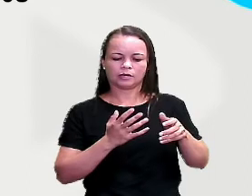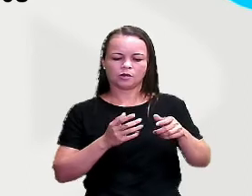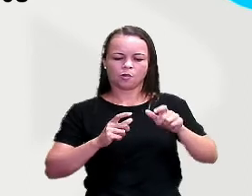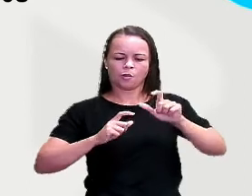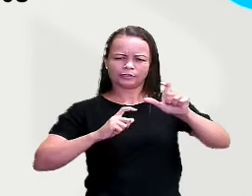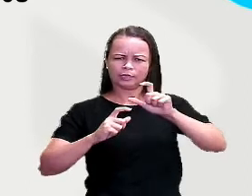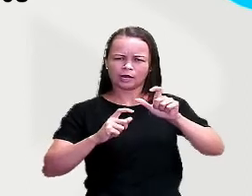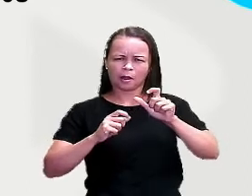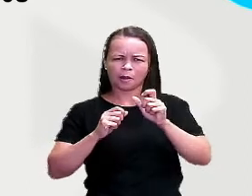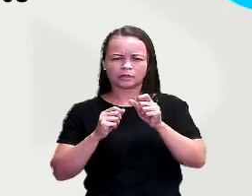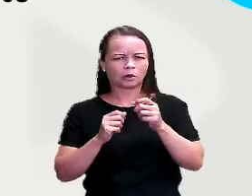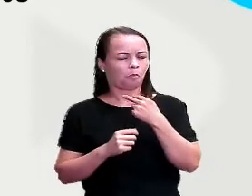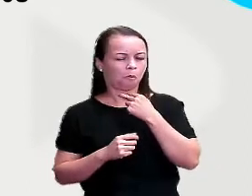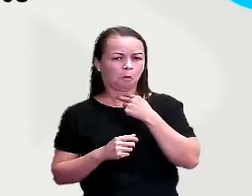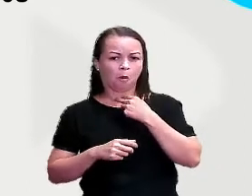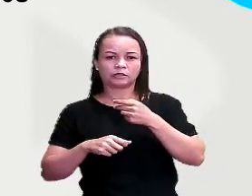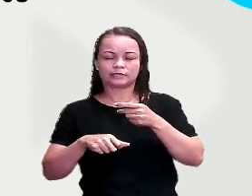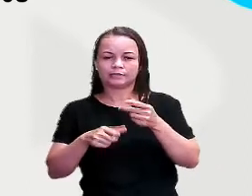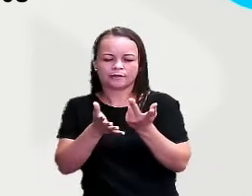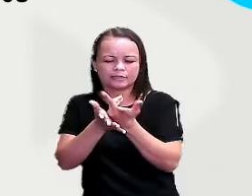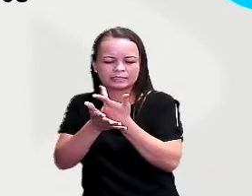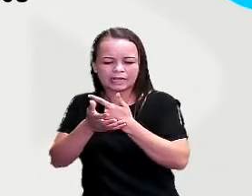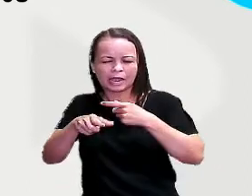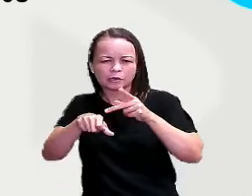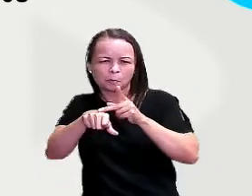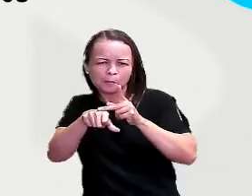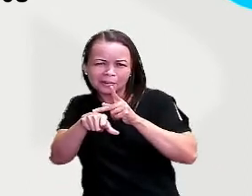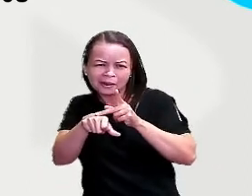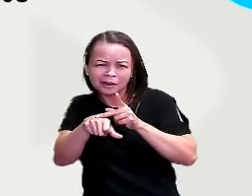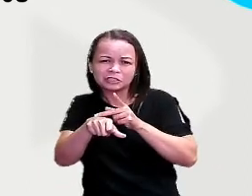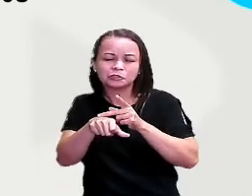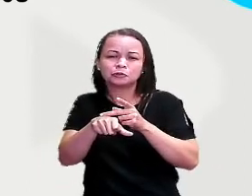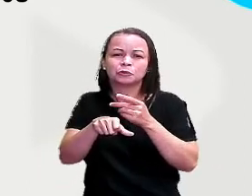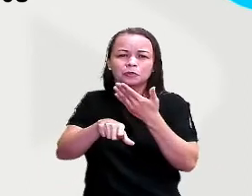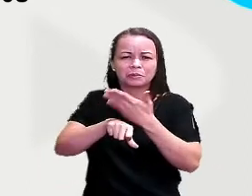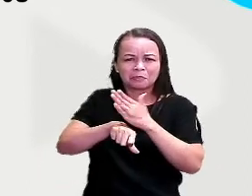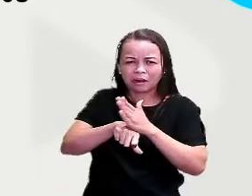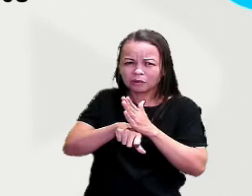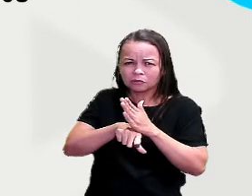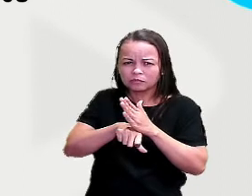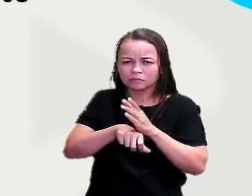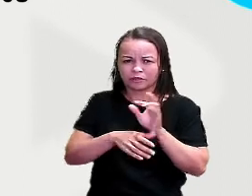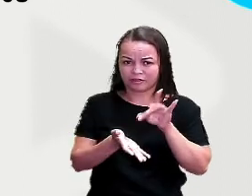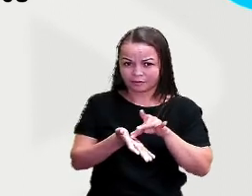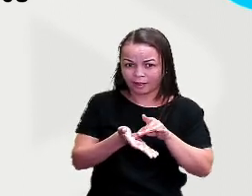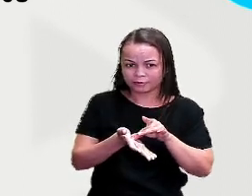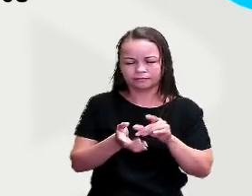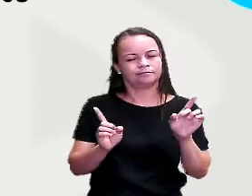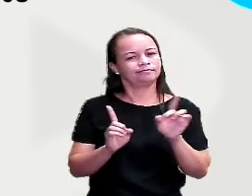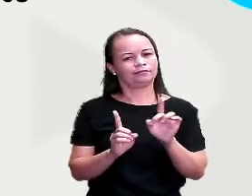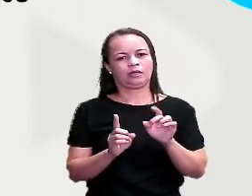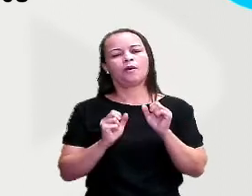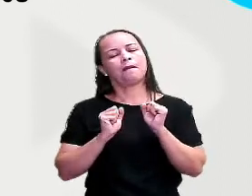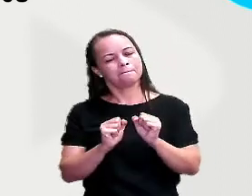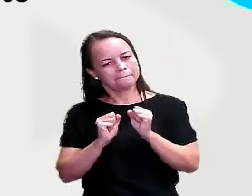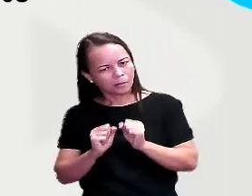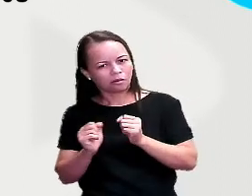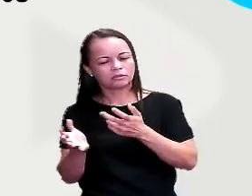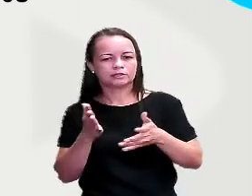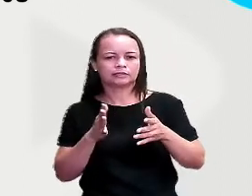em preto e branco. É verdade essa informação? Claro que não, né? A tirinha ela pode ser bastante